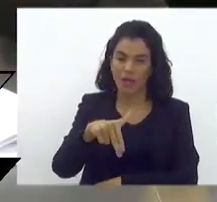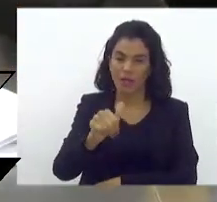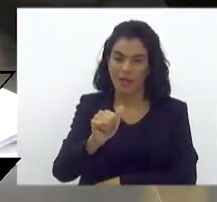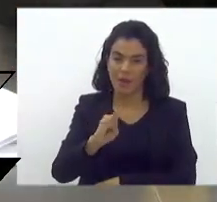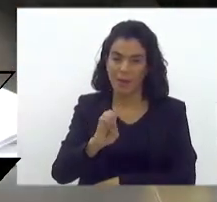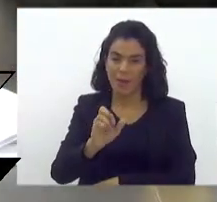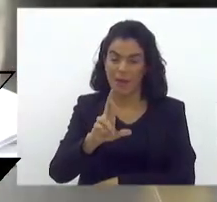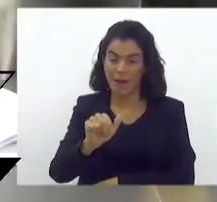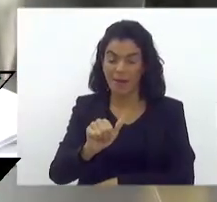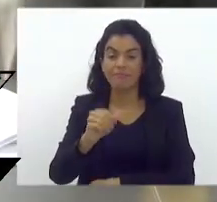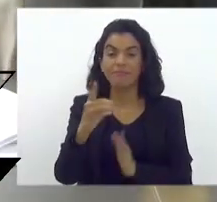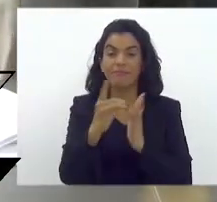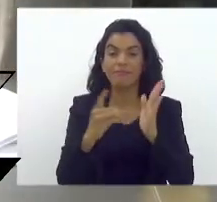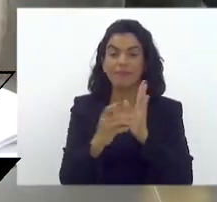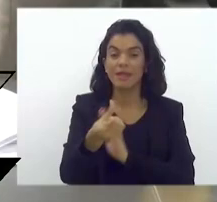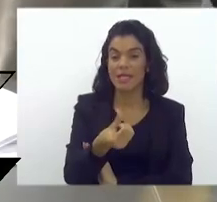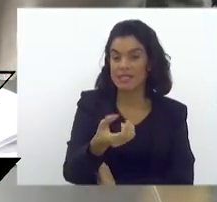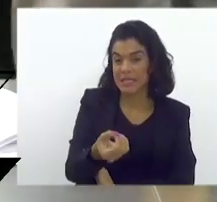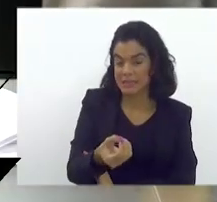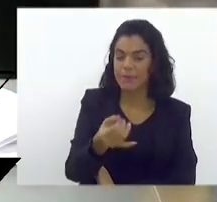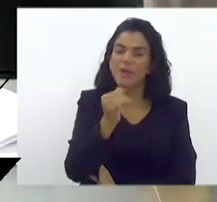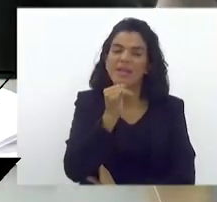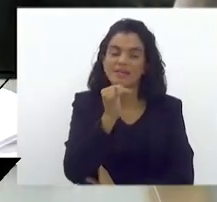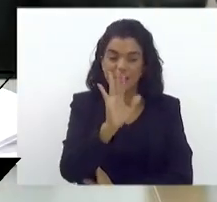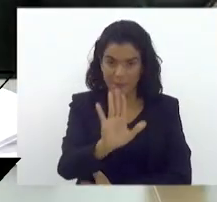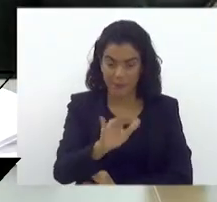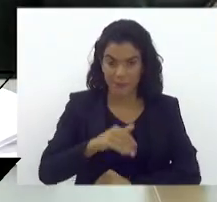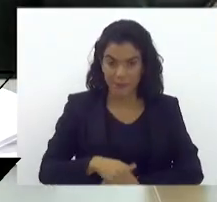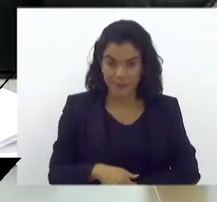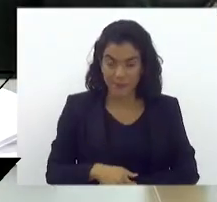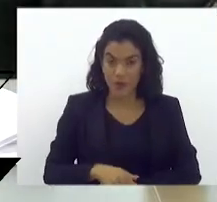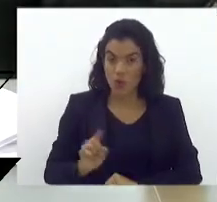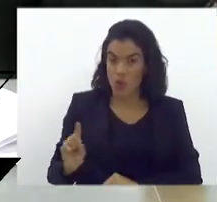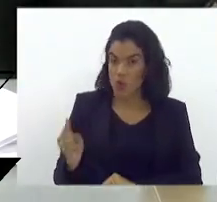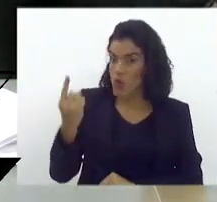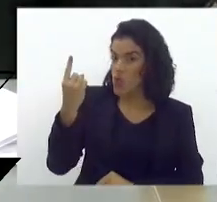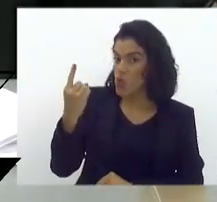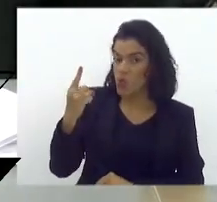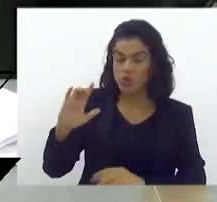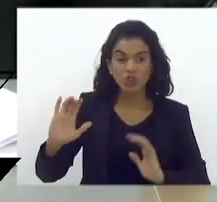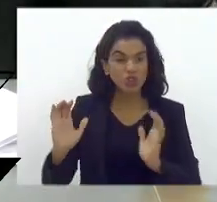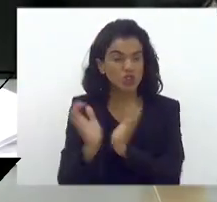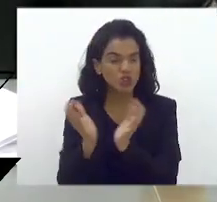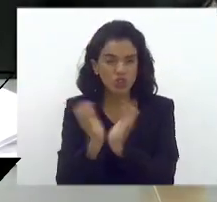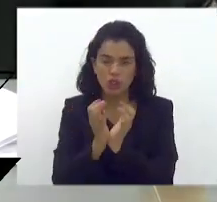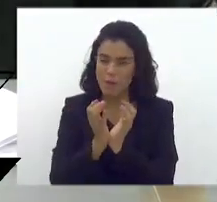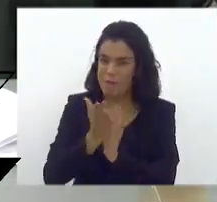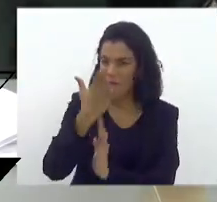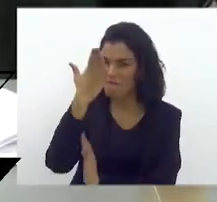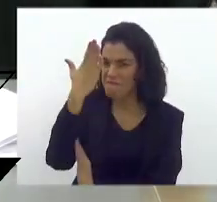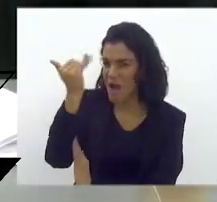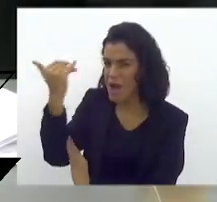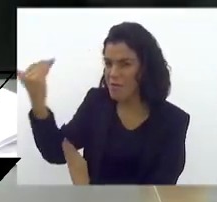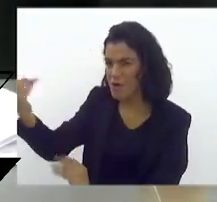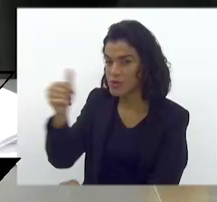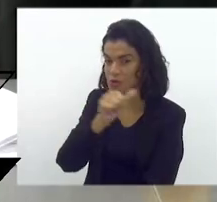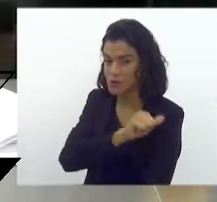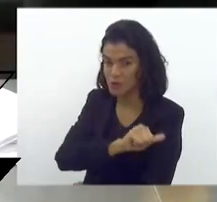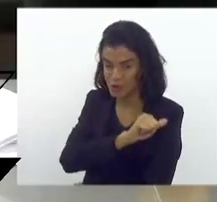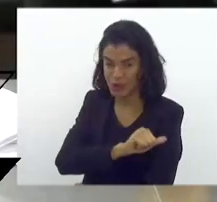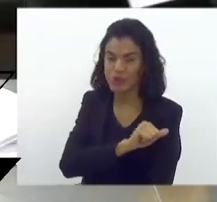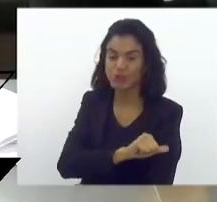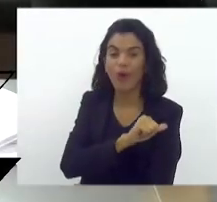60. E, por exemplo, um dos grandes times de futebol de salão da cidade do Rio de